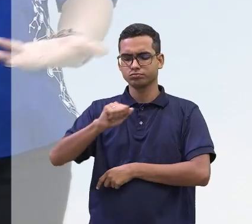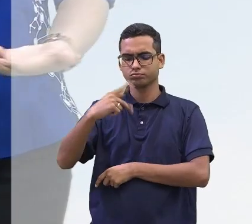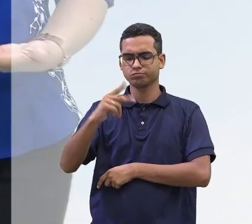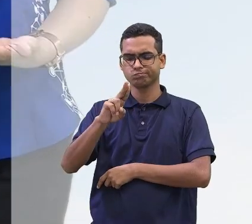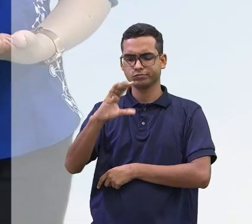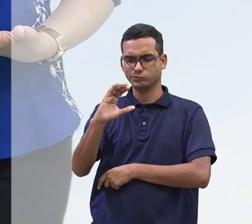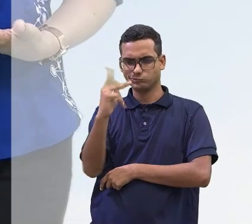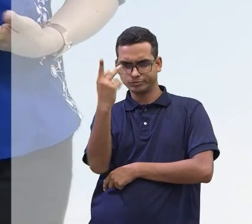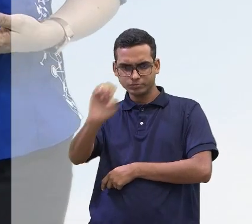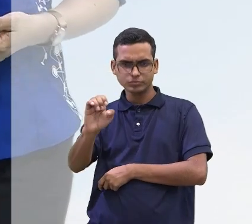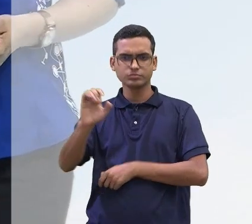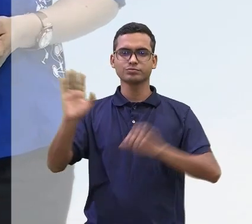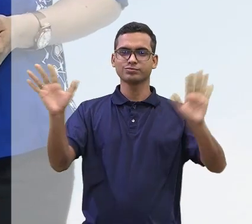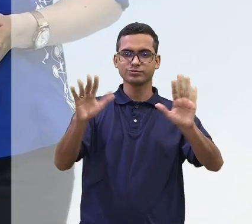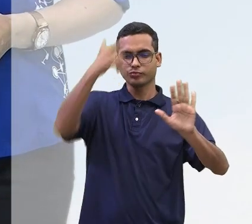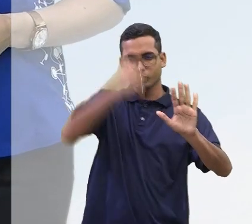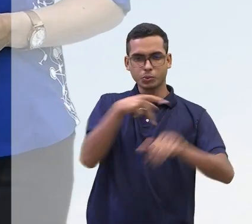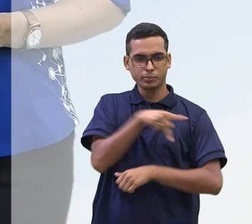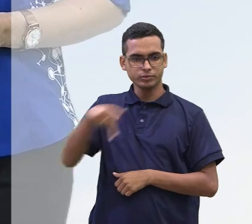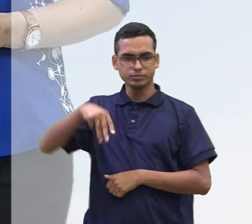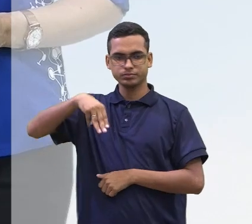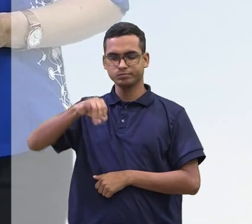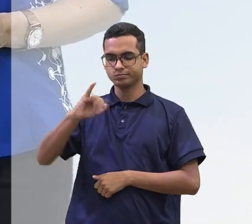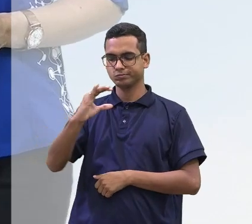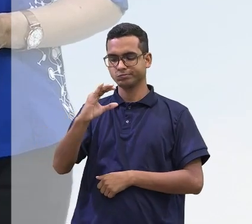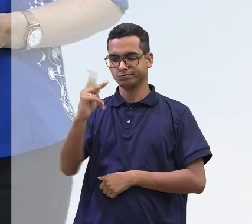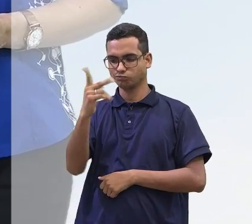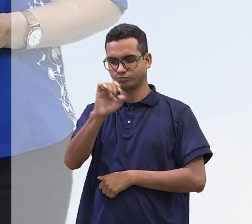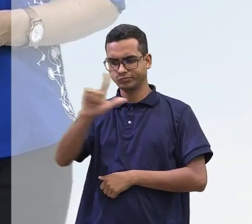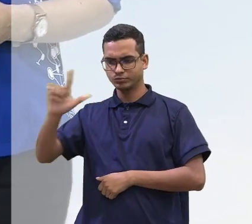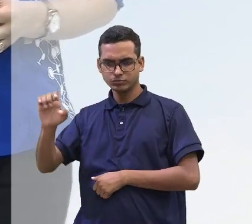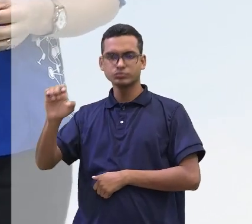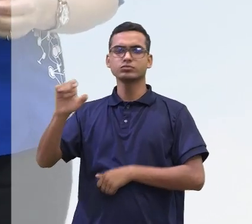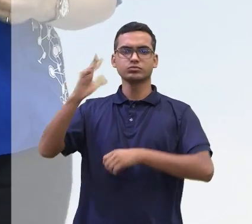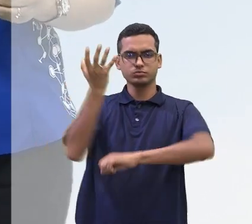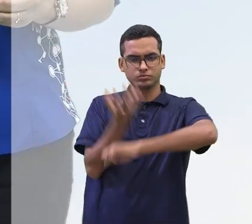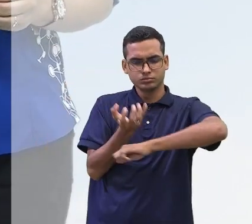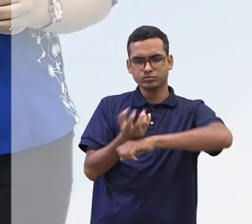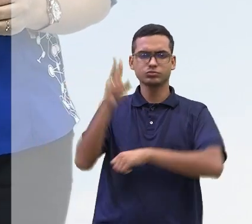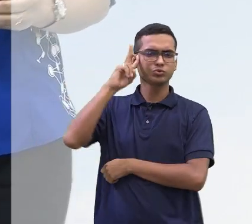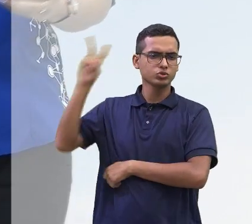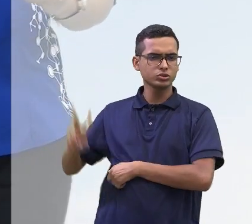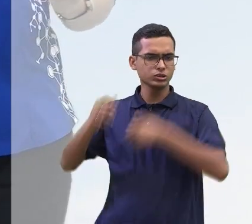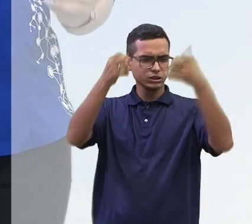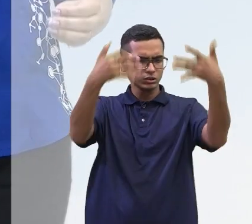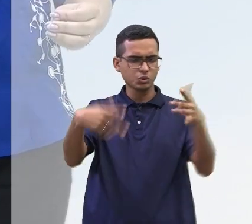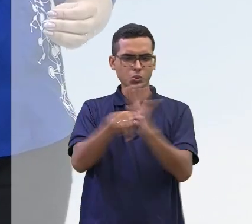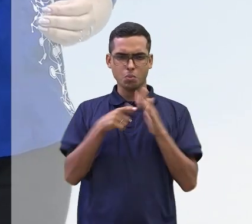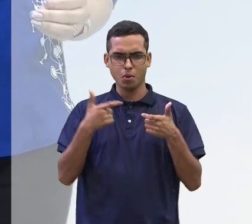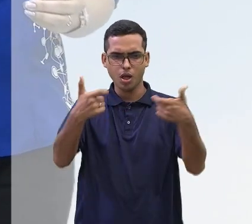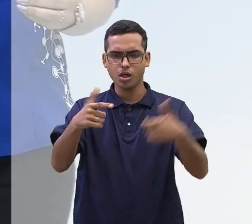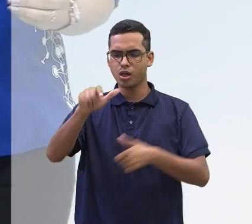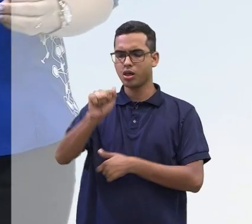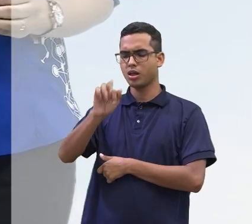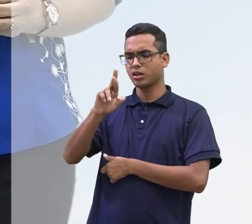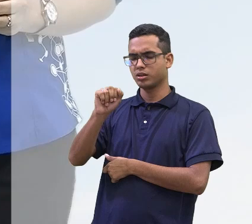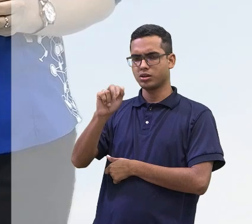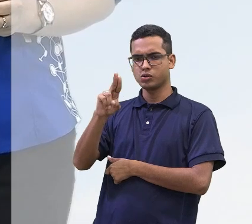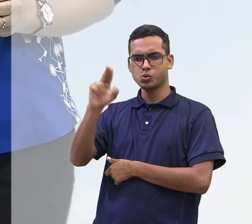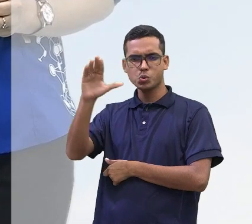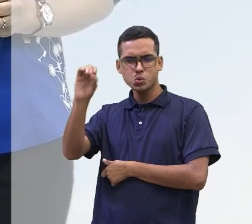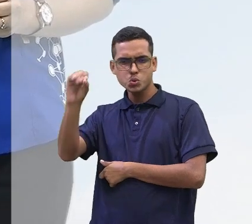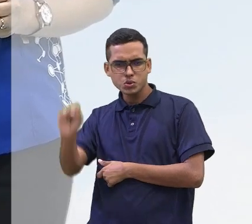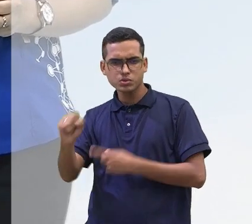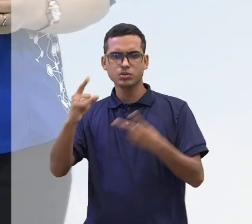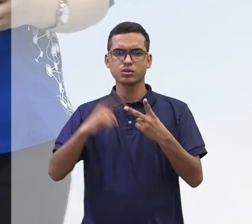Olá, queridos! Eu sou a professora Michele Santos, professora de História, e vim falar um pouquinho sobre a Guerra dos Araucos e também da Campanha